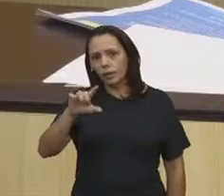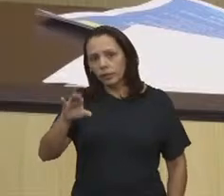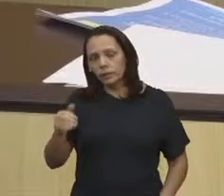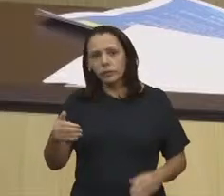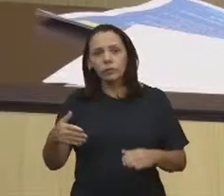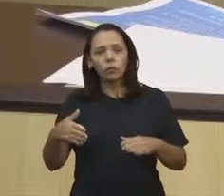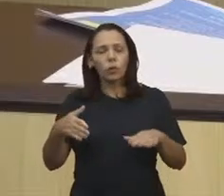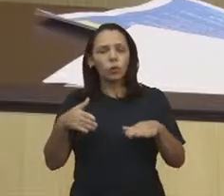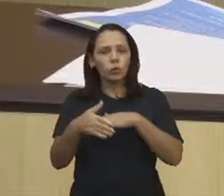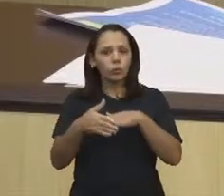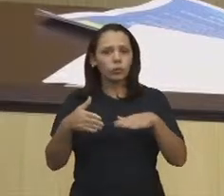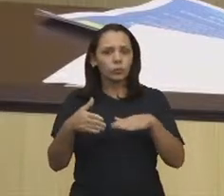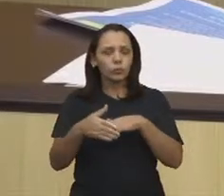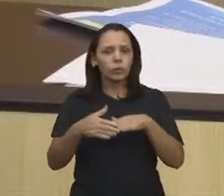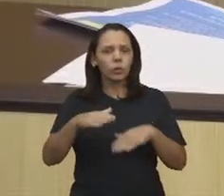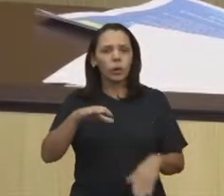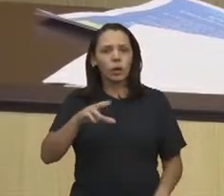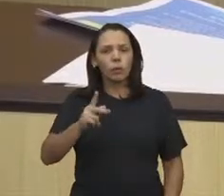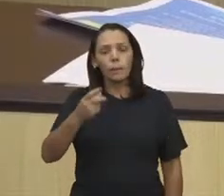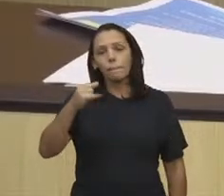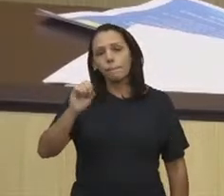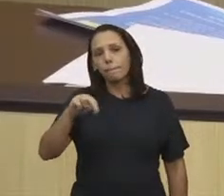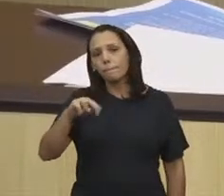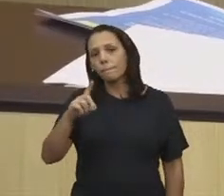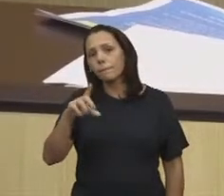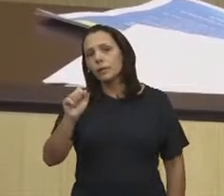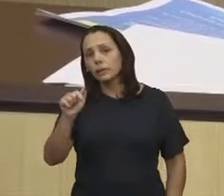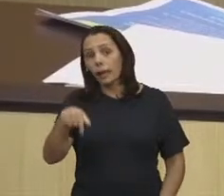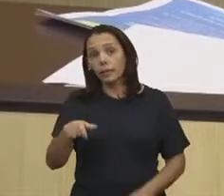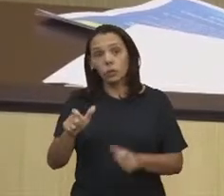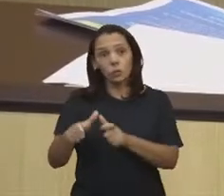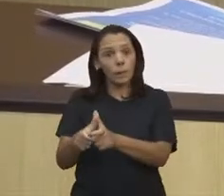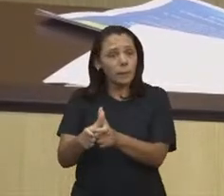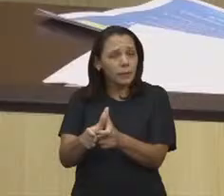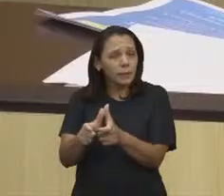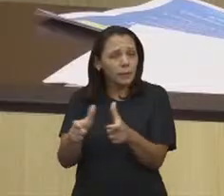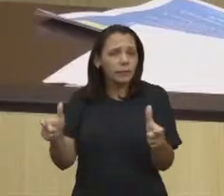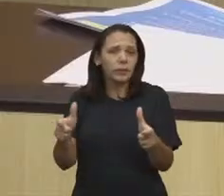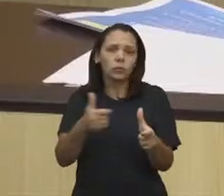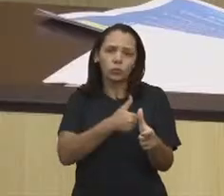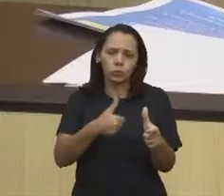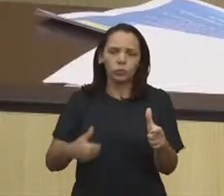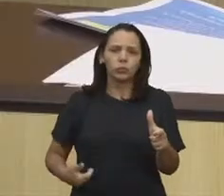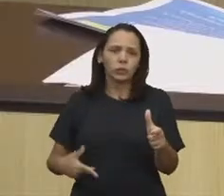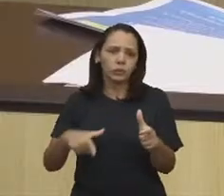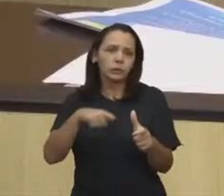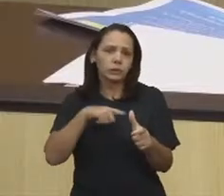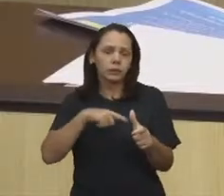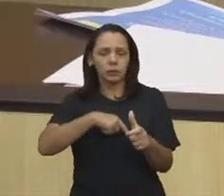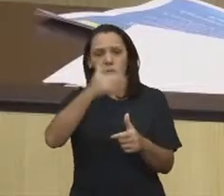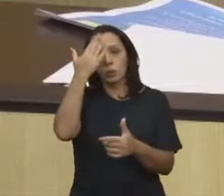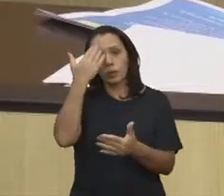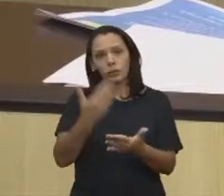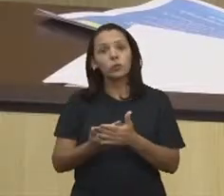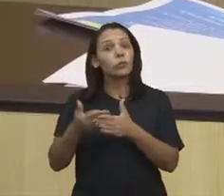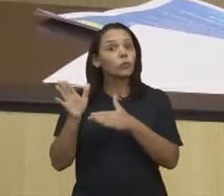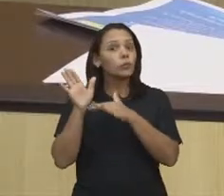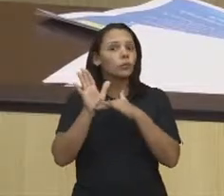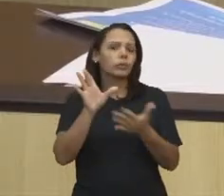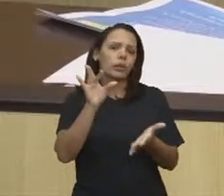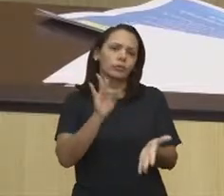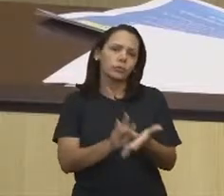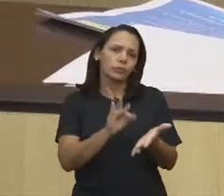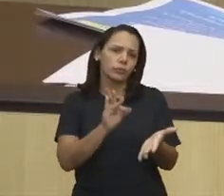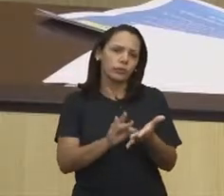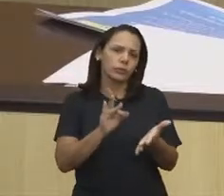Norival com a Pindamonhangaba. Lá nós temos um espaço muito grande, uma área pública, eu acredito que vai mudar muito a vida